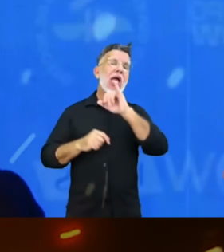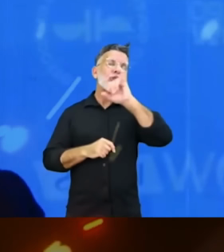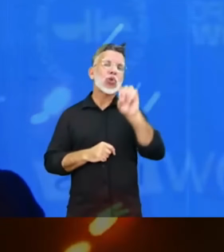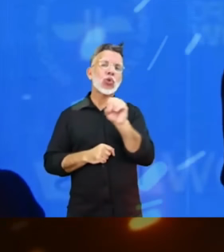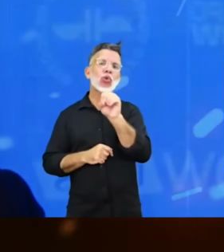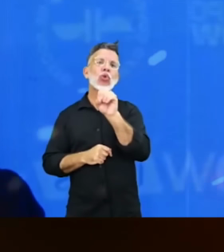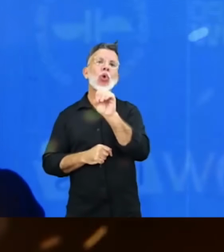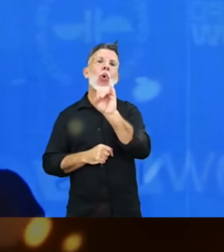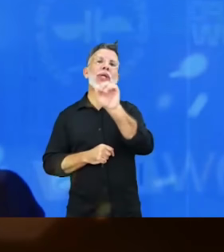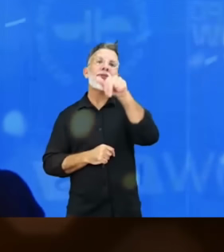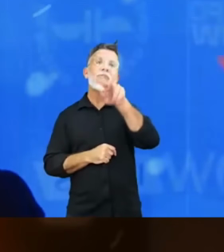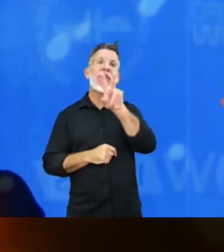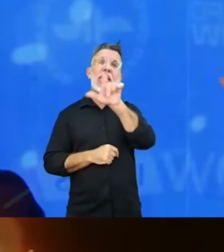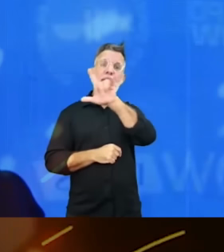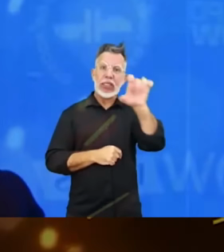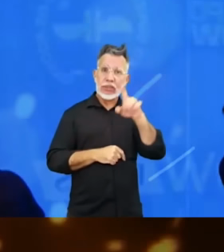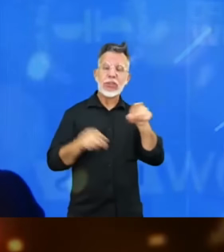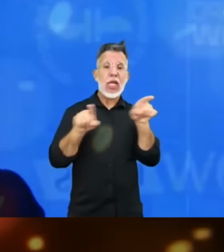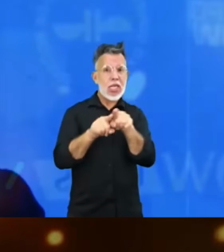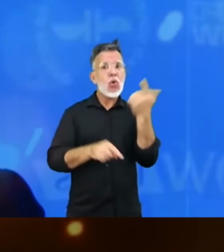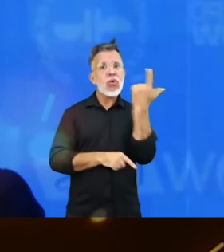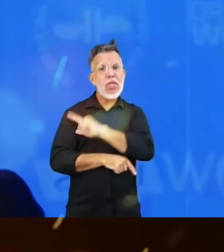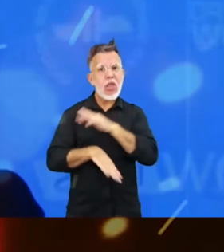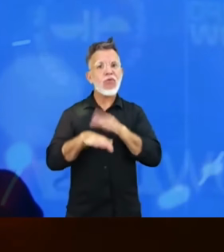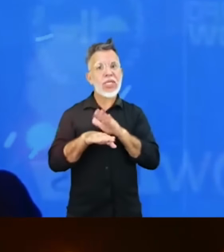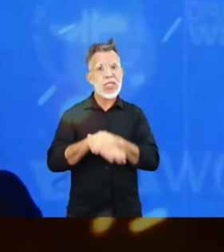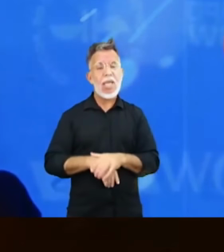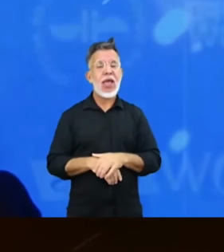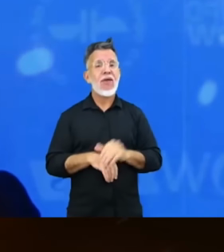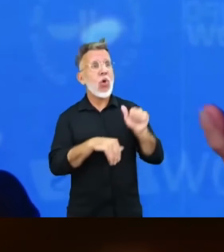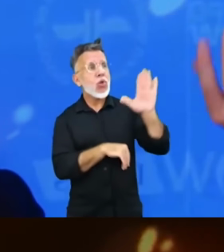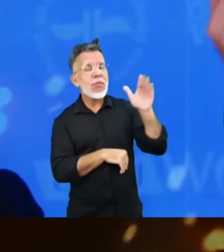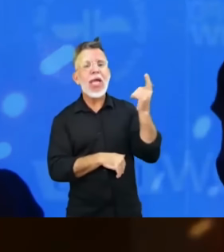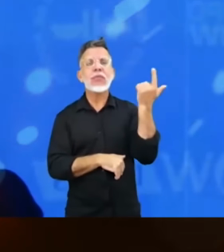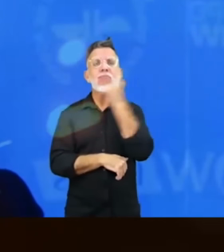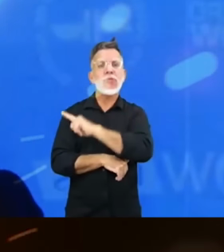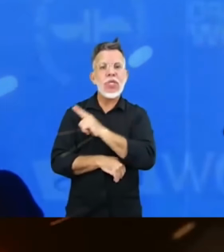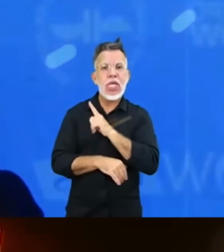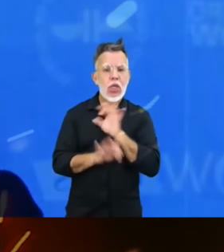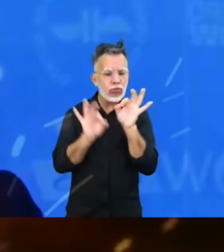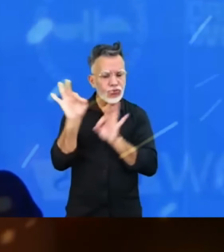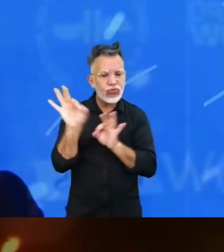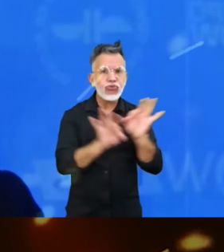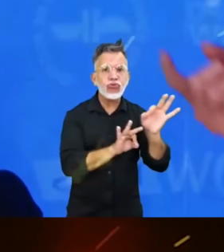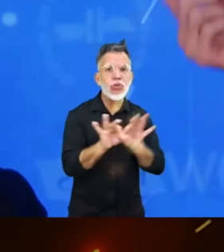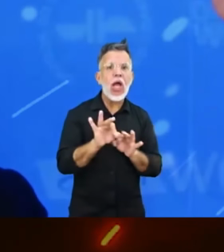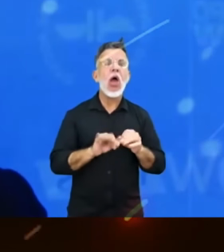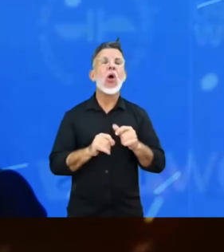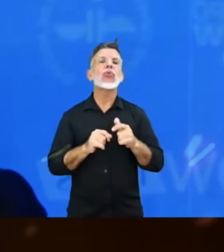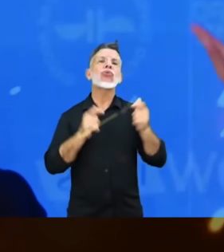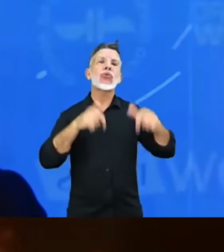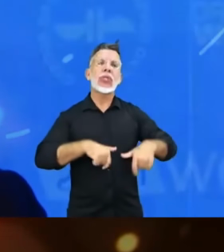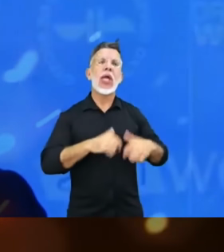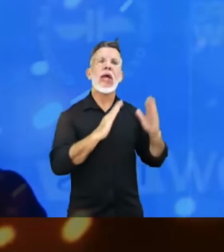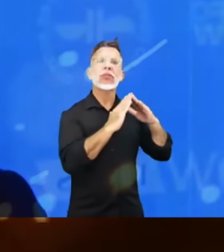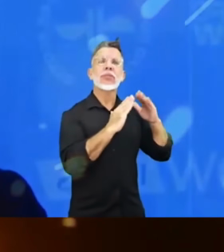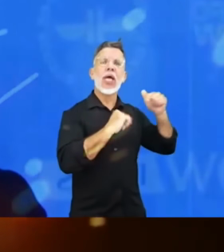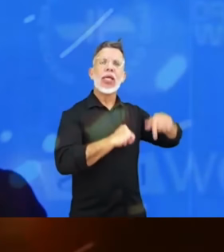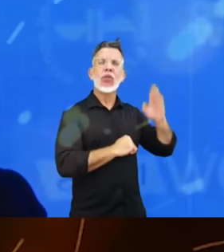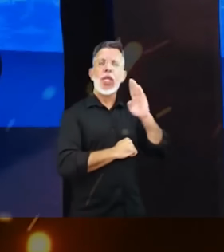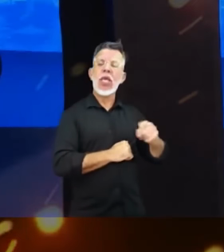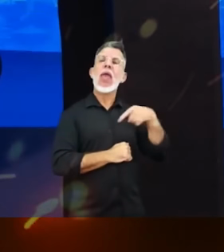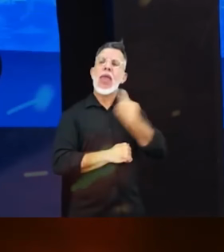do novo e eles conseguiram fazer foram aqueles que mais conseguiram regularizar propriedades aqui no Brasil e é essa a nossa